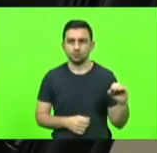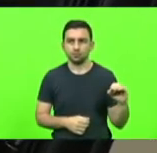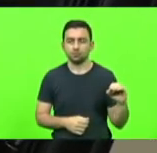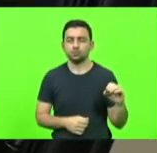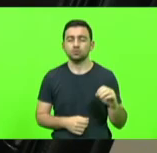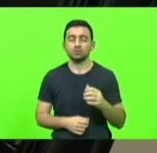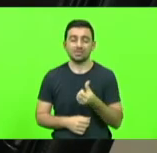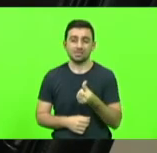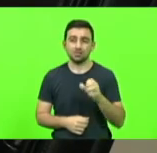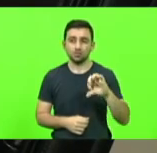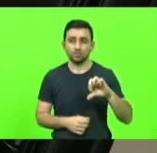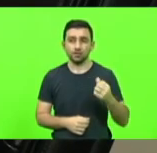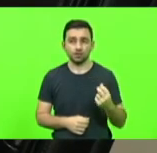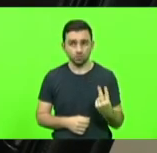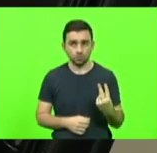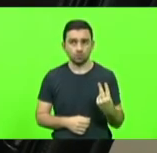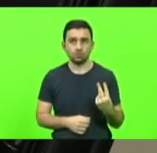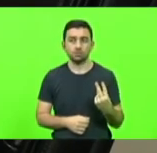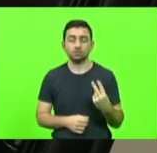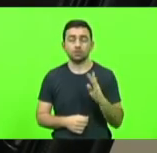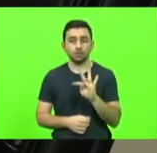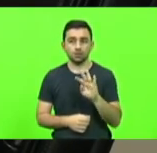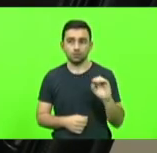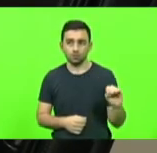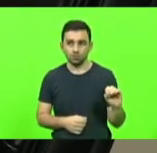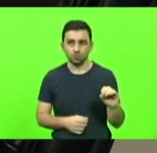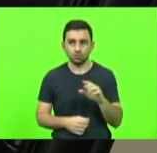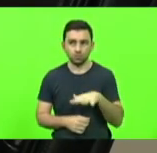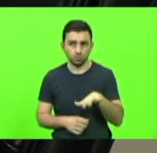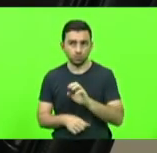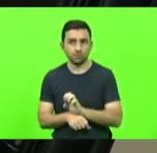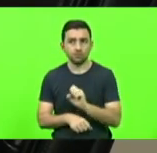692 terapeutas ocupacionais no estado.